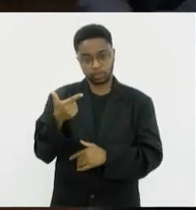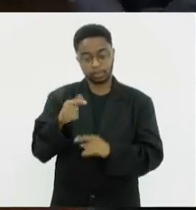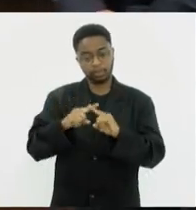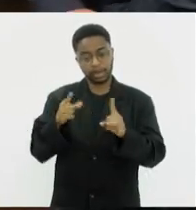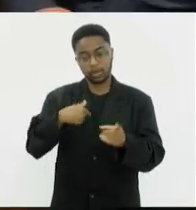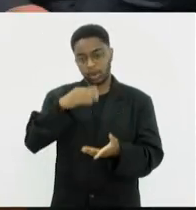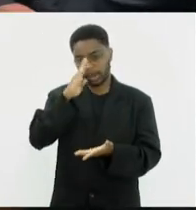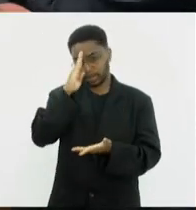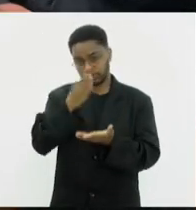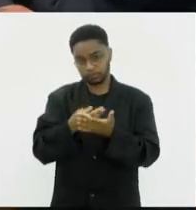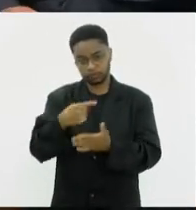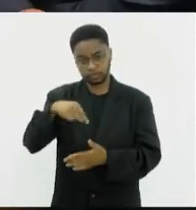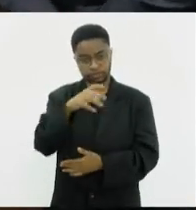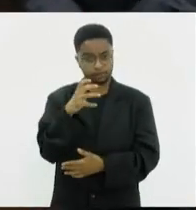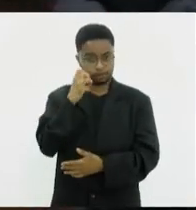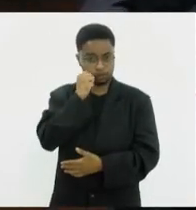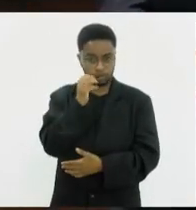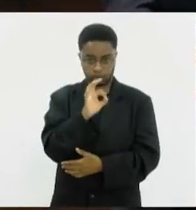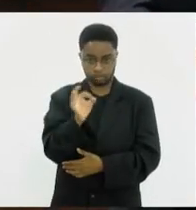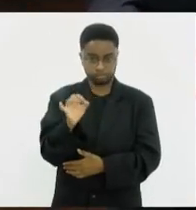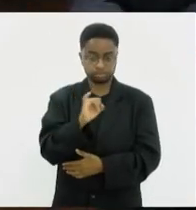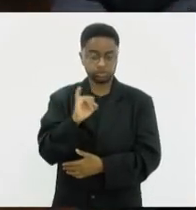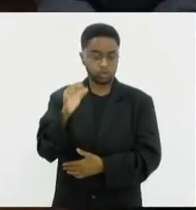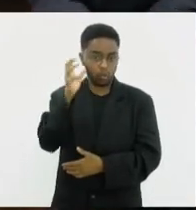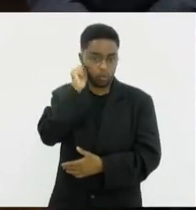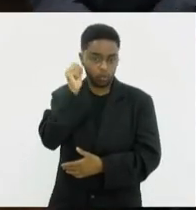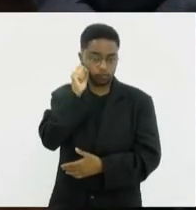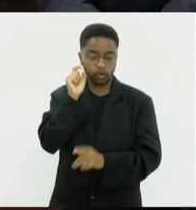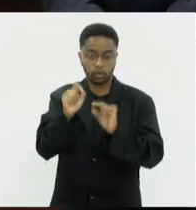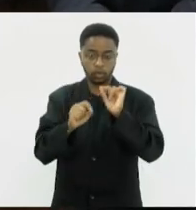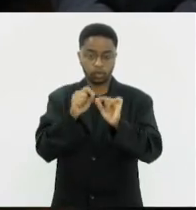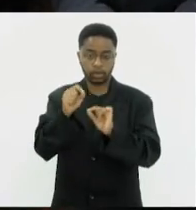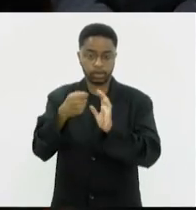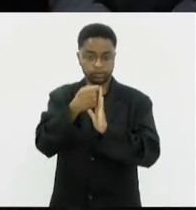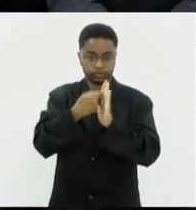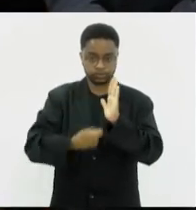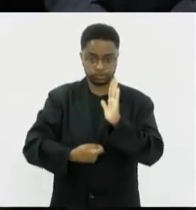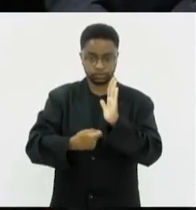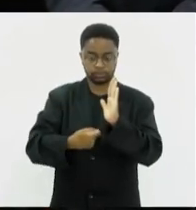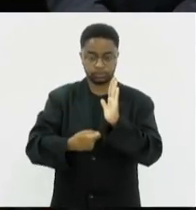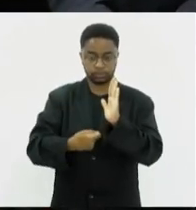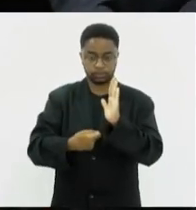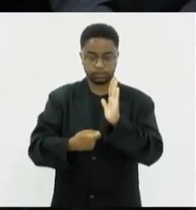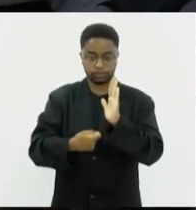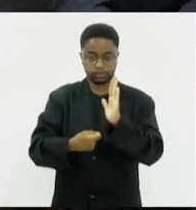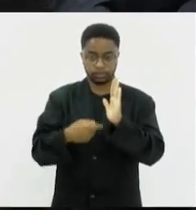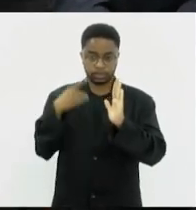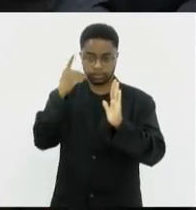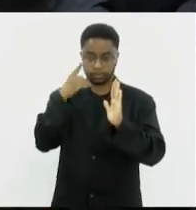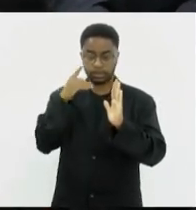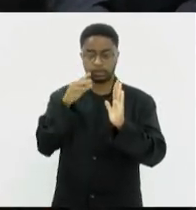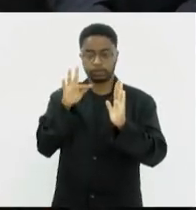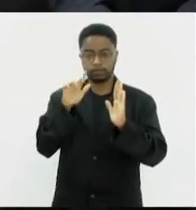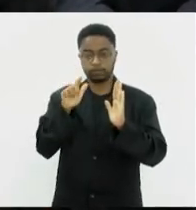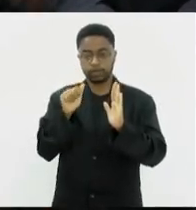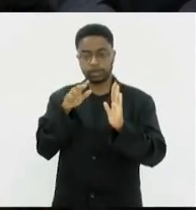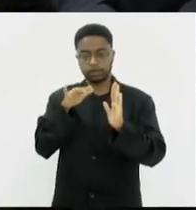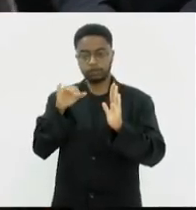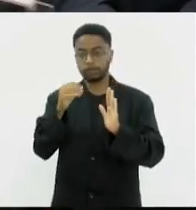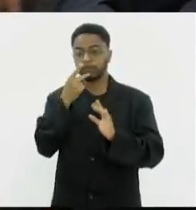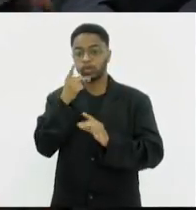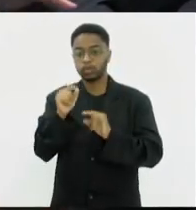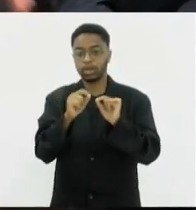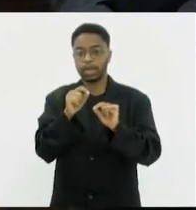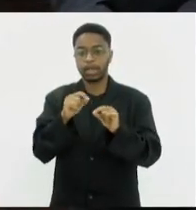ficar constrangido ao ouvir, né, o que o brilhante escritor, dito pelo deputado Flávio Serafini, disse que é uma